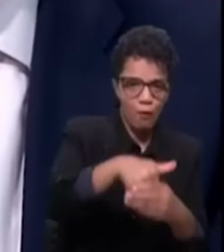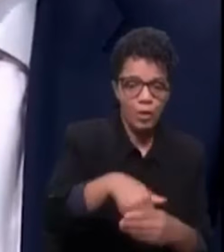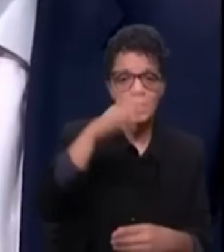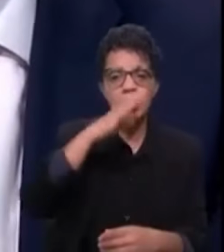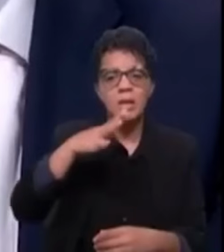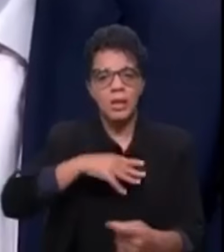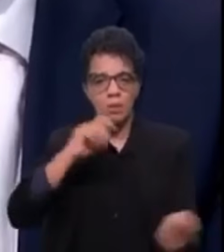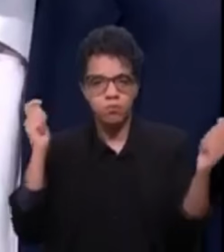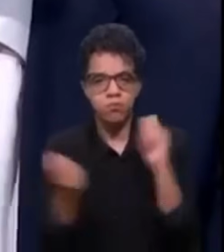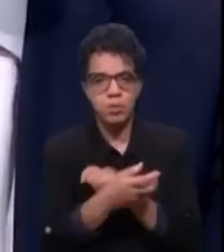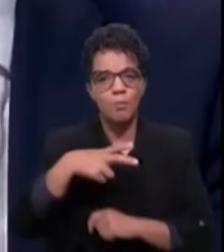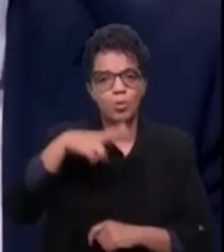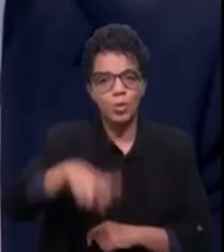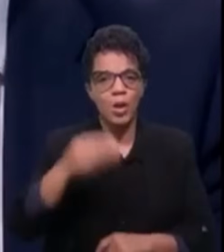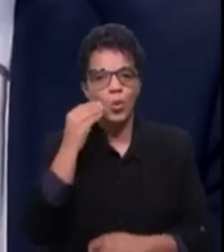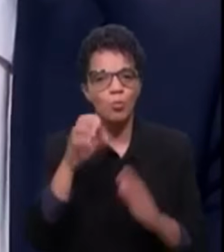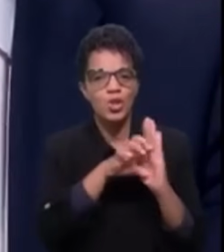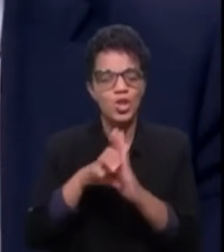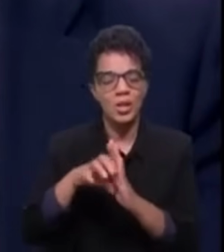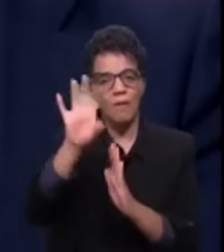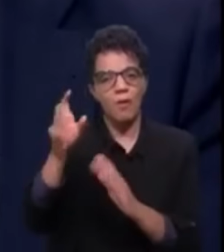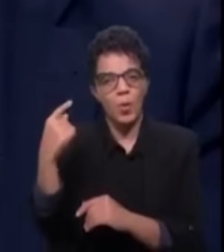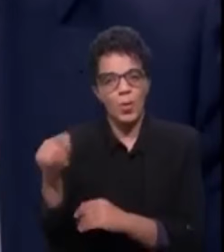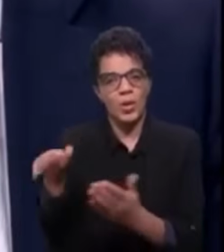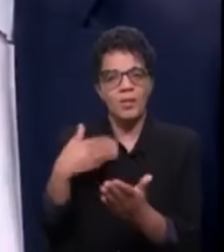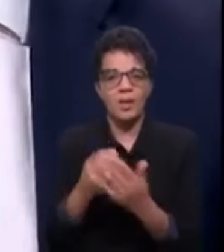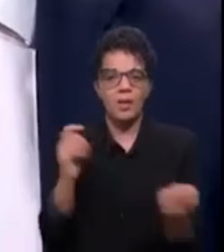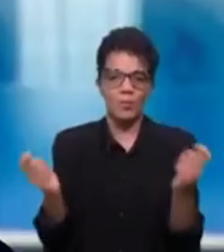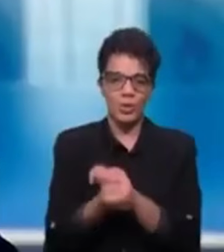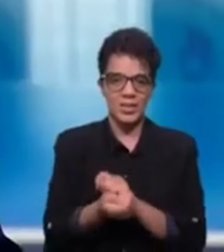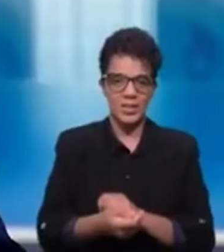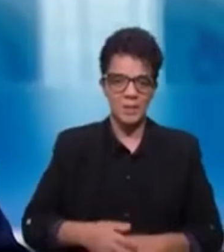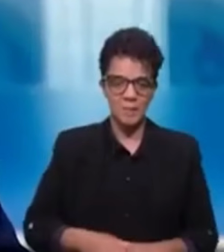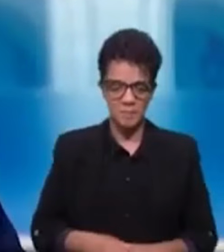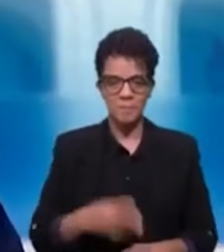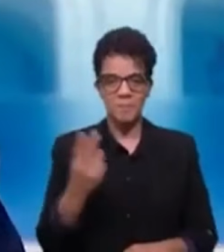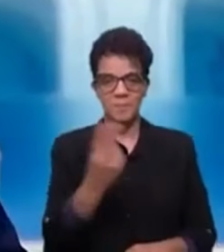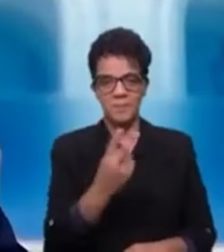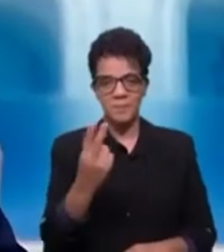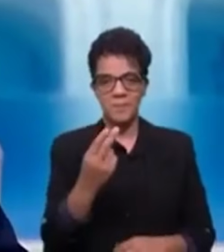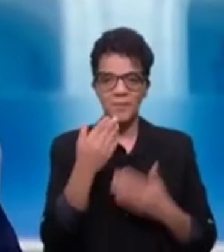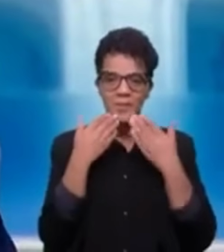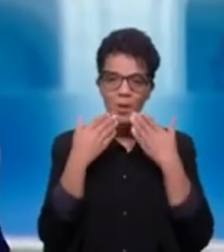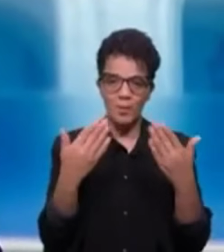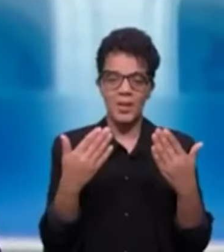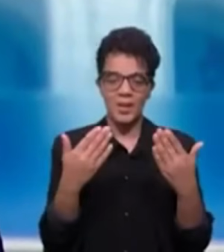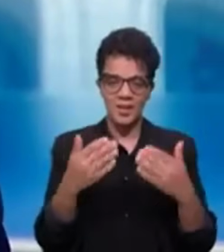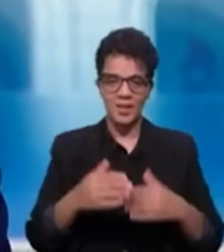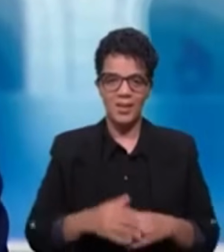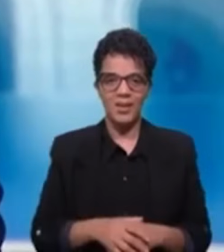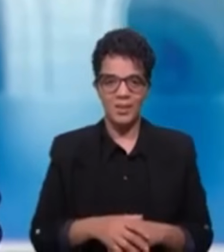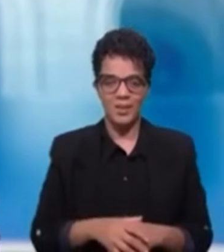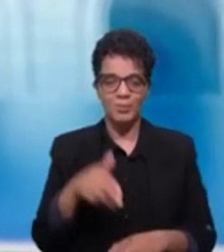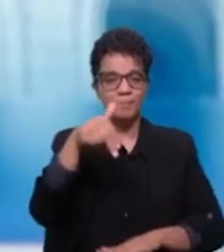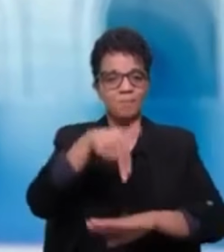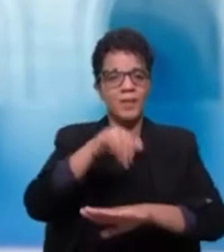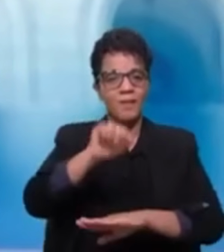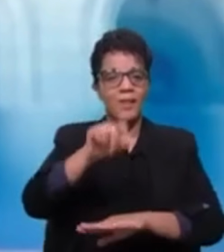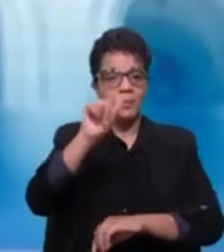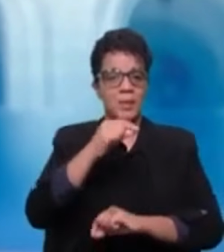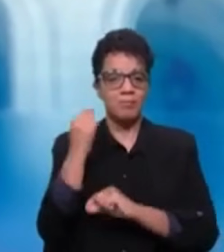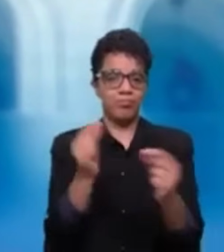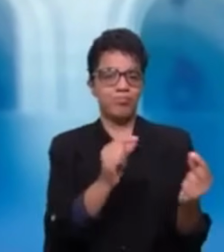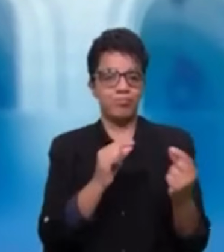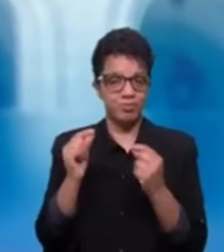querem uma mudança a sério em Portugal o chega é a única hipótese para fazer essa André Ventura Luís Montenegro Muito obrigado aos dois pela vossa presença e por este